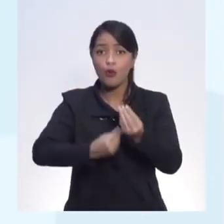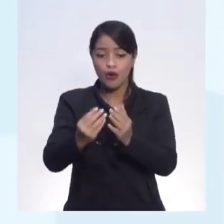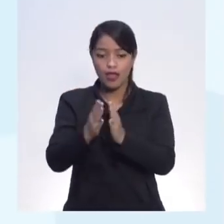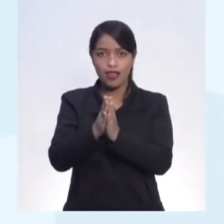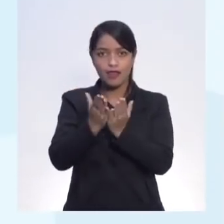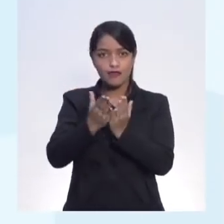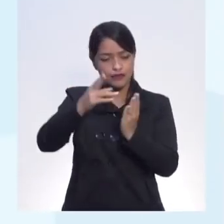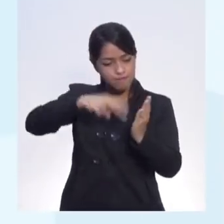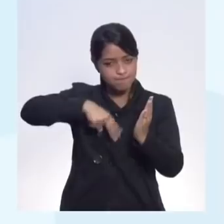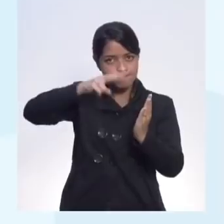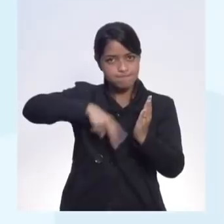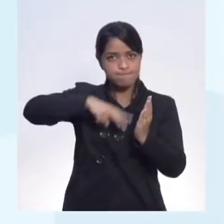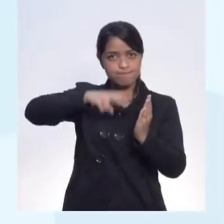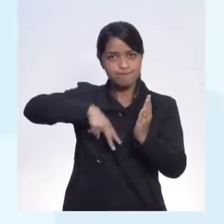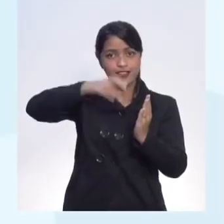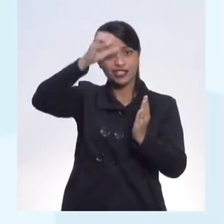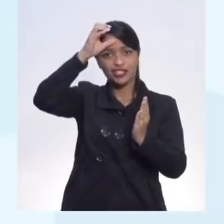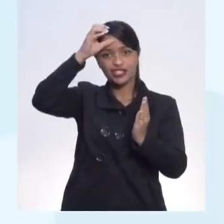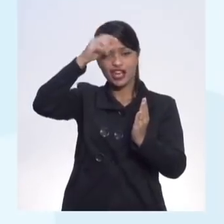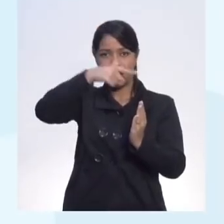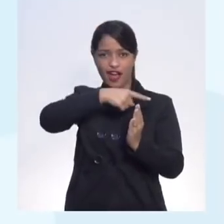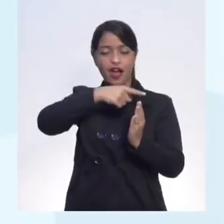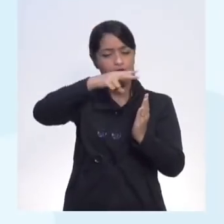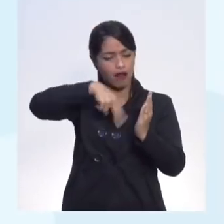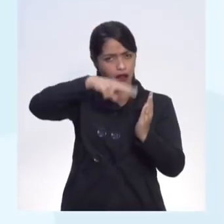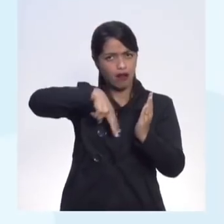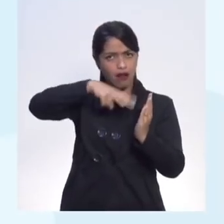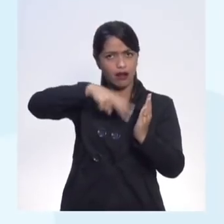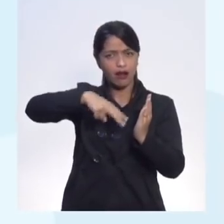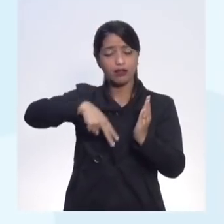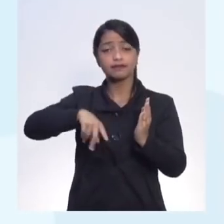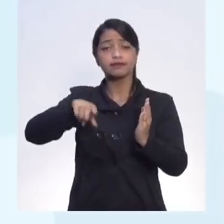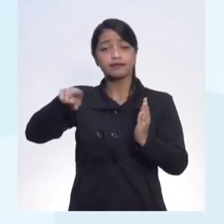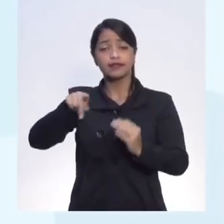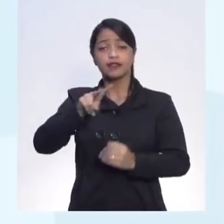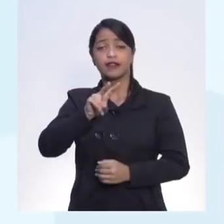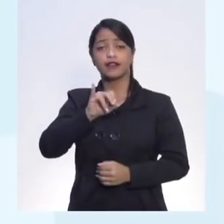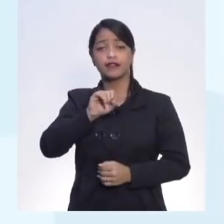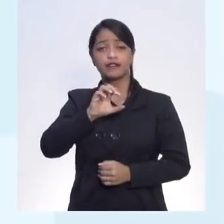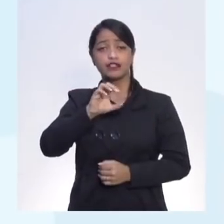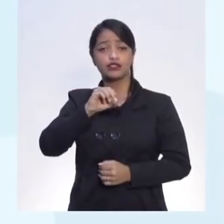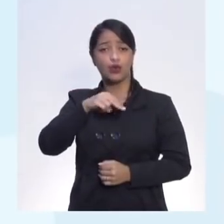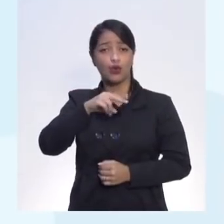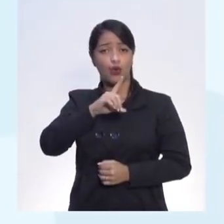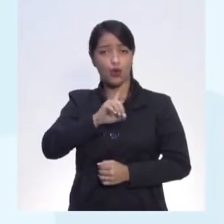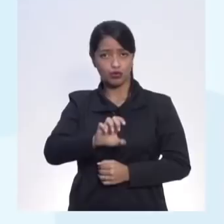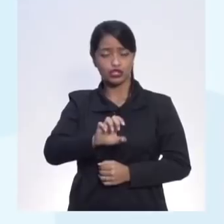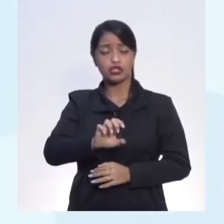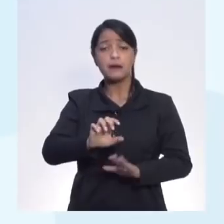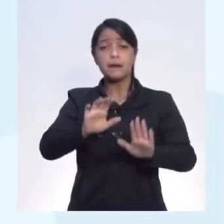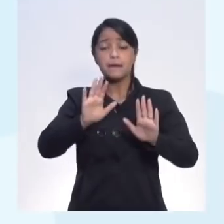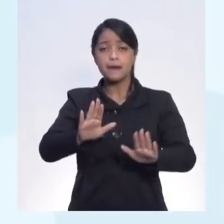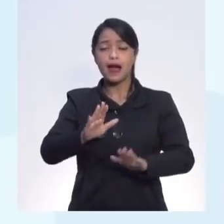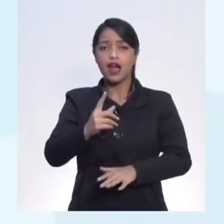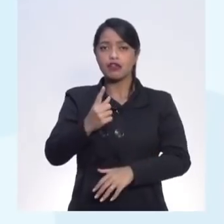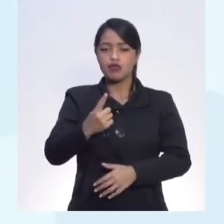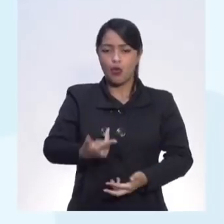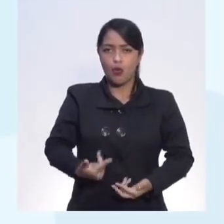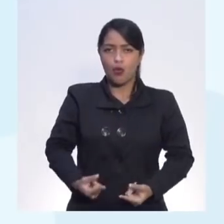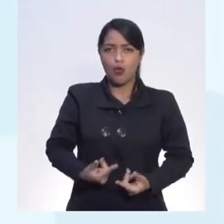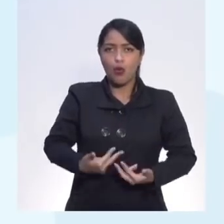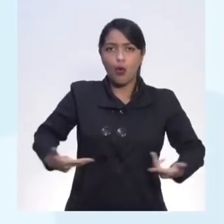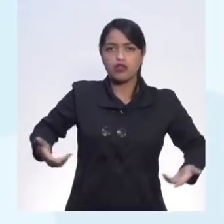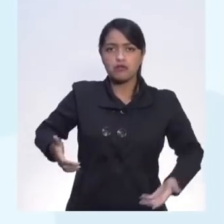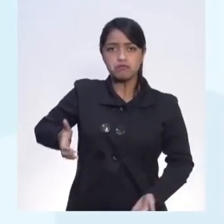inclusive, para quem assiste o Sítio do Pica-Pau Amarelo, é algo que fica meio implícito, né? Por que Visconde? Né? Por que ele tem